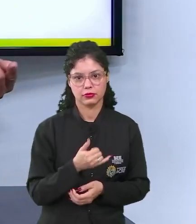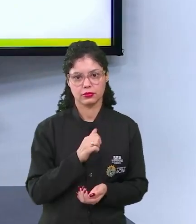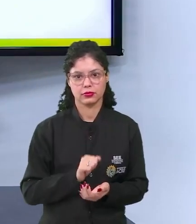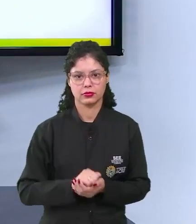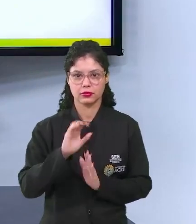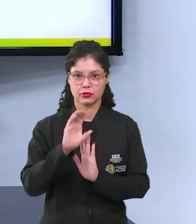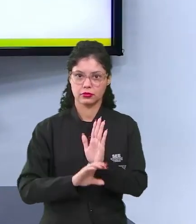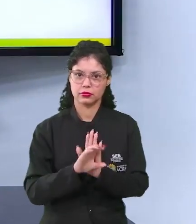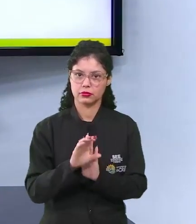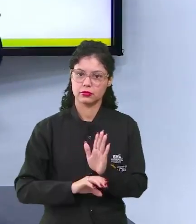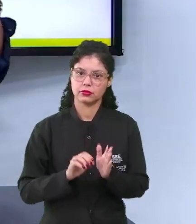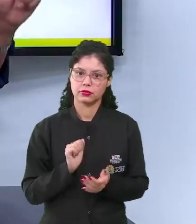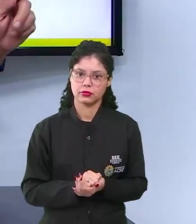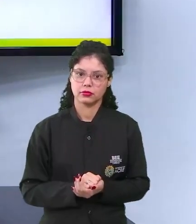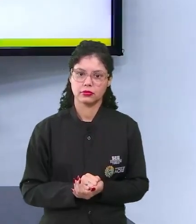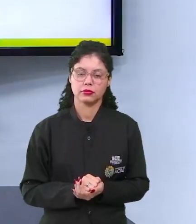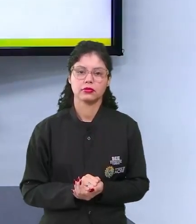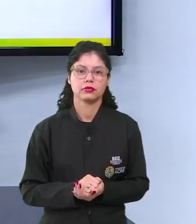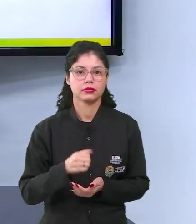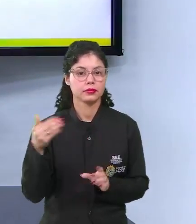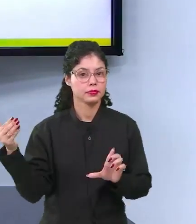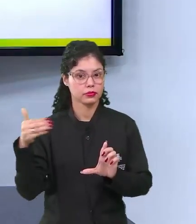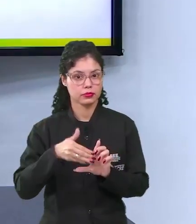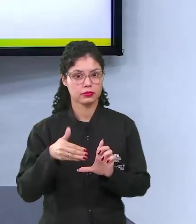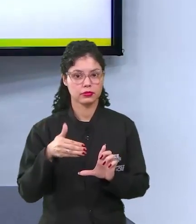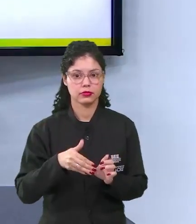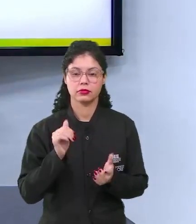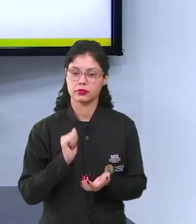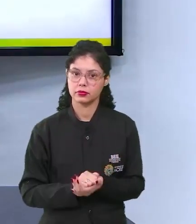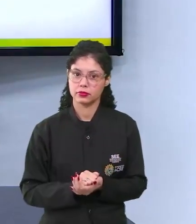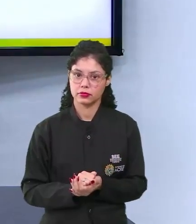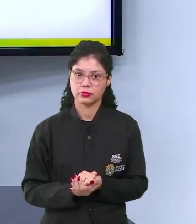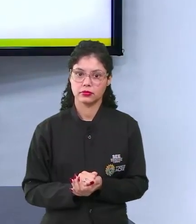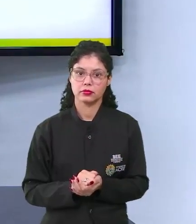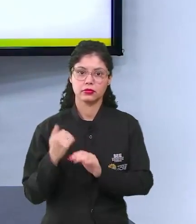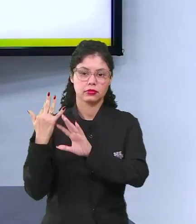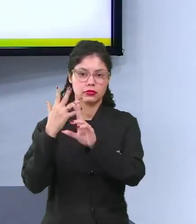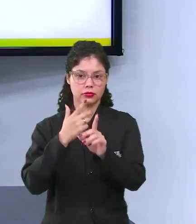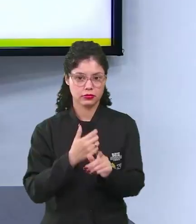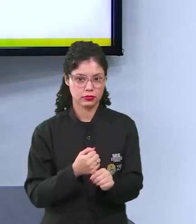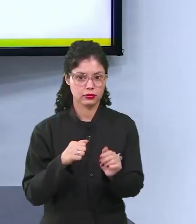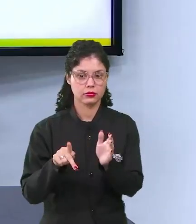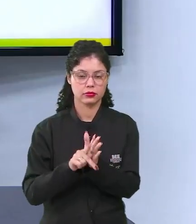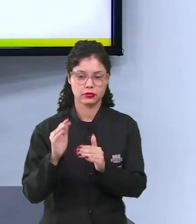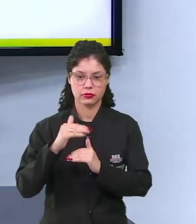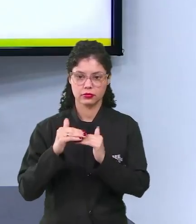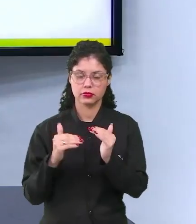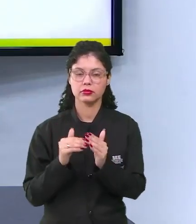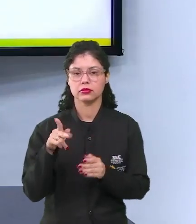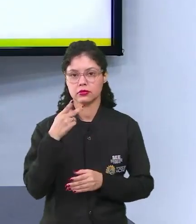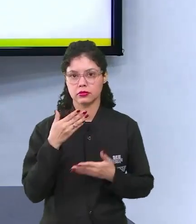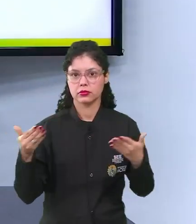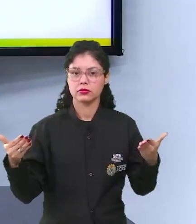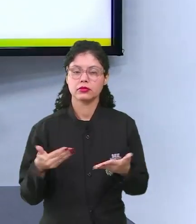esse conteúdo. Não deixem de visitar a plataforma para retomar tudo que a gente